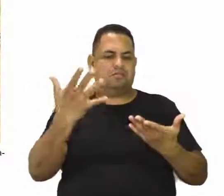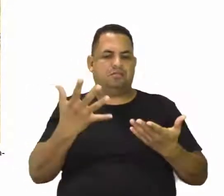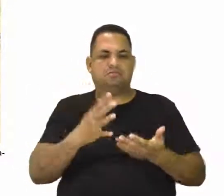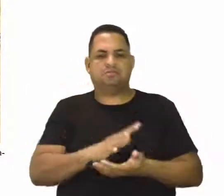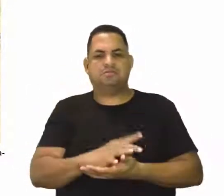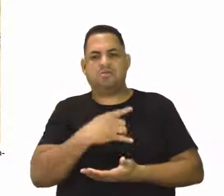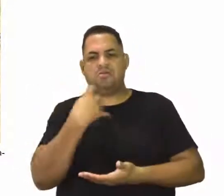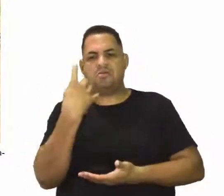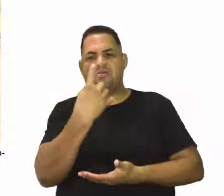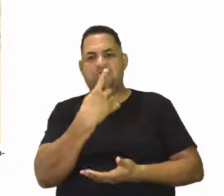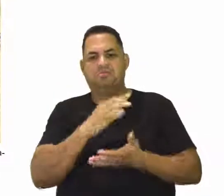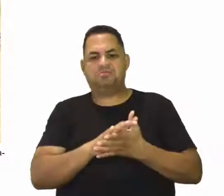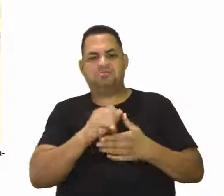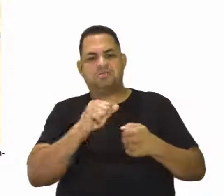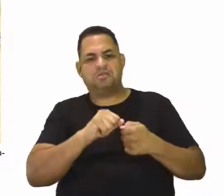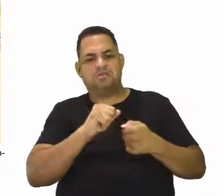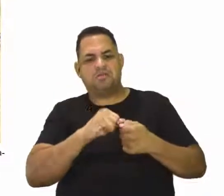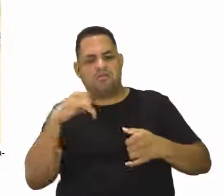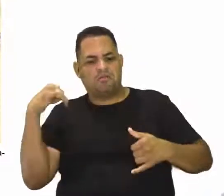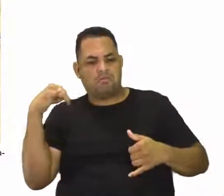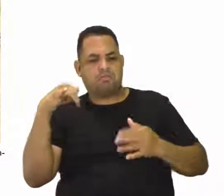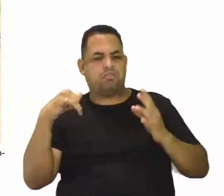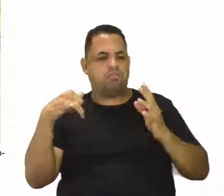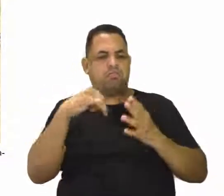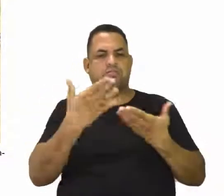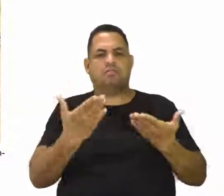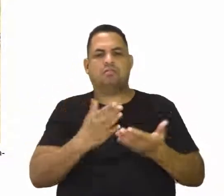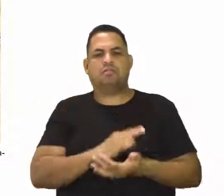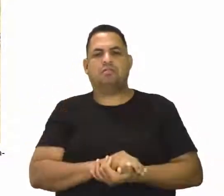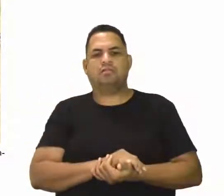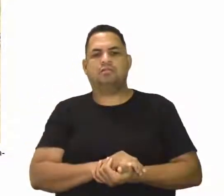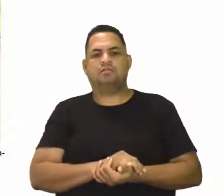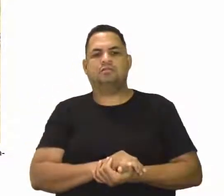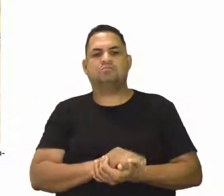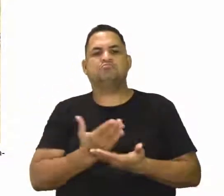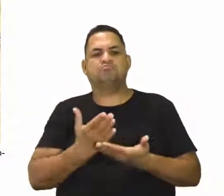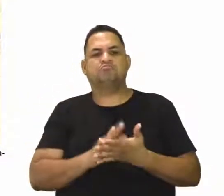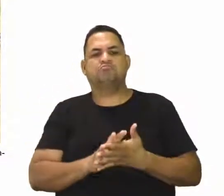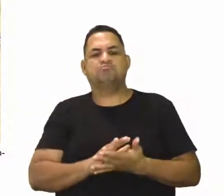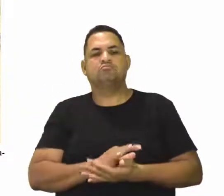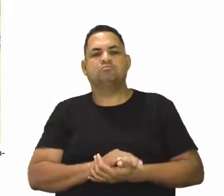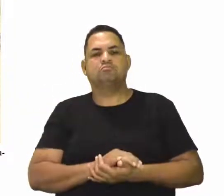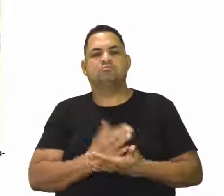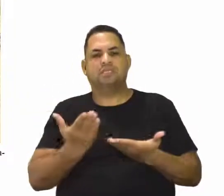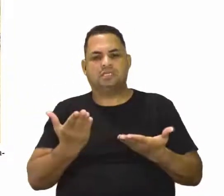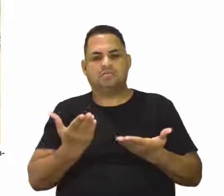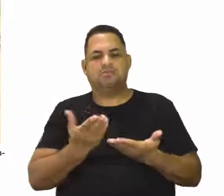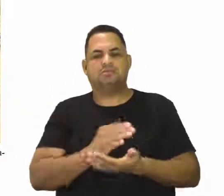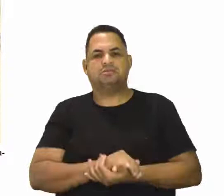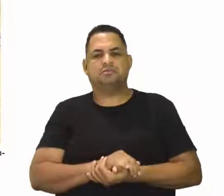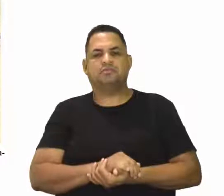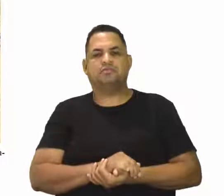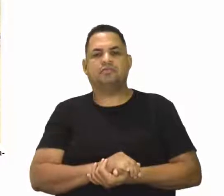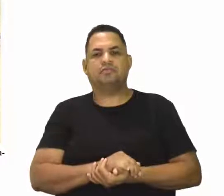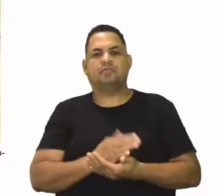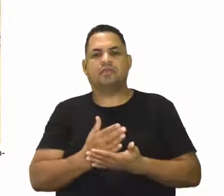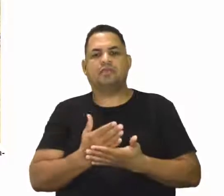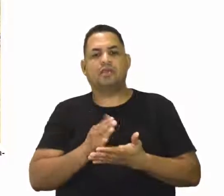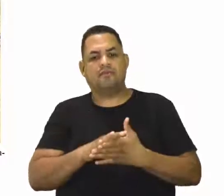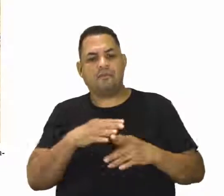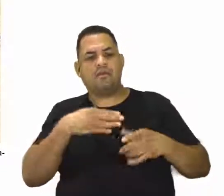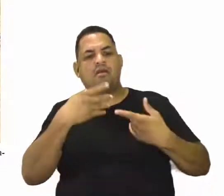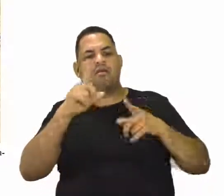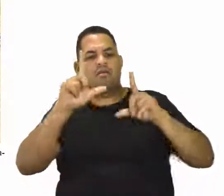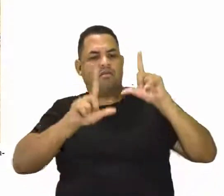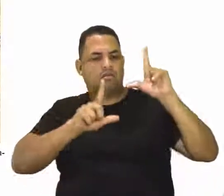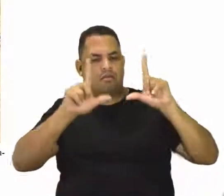é vamos nasce derrubamos eles eles assumiram atentado não foi isso mesmo Eles foram para